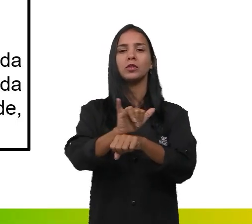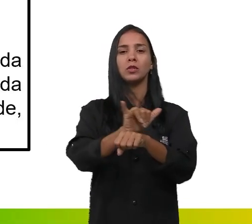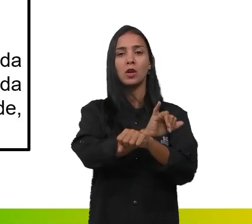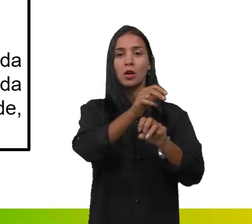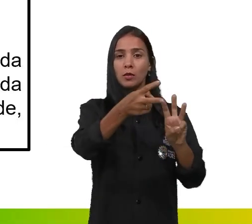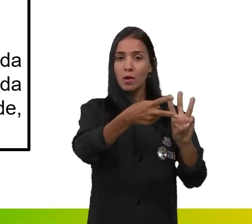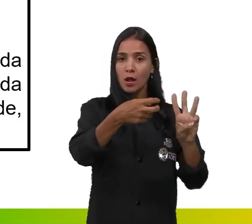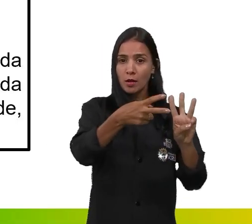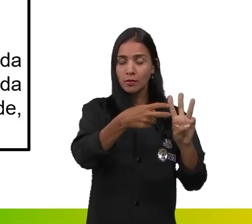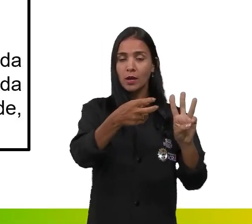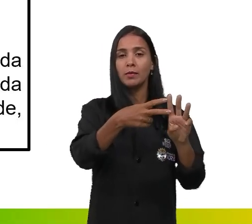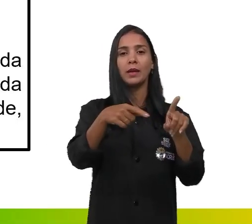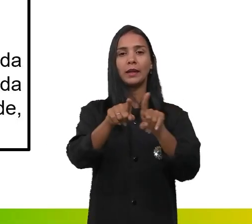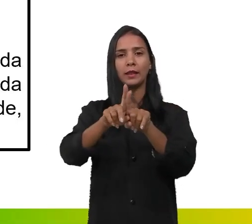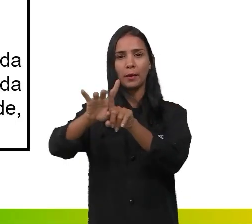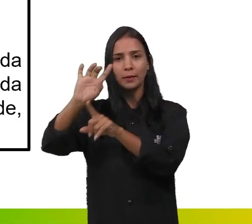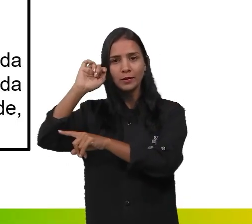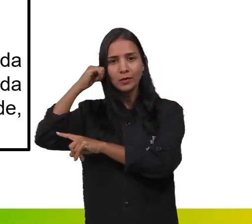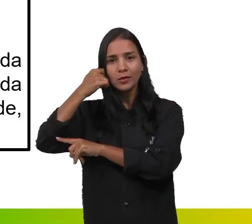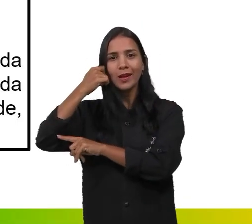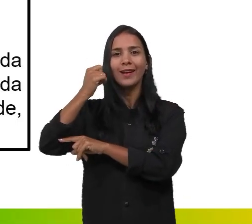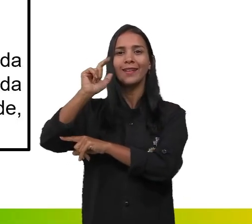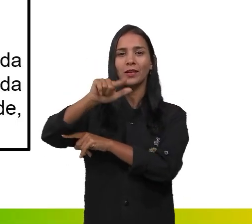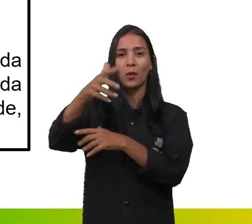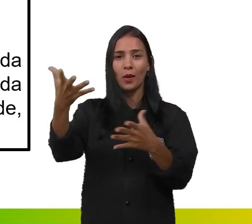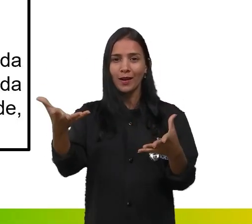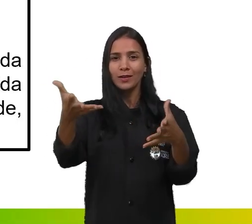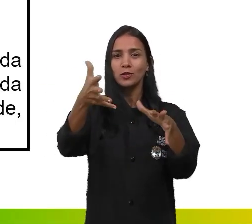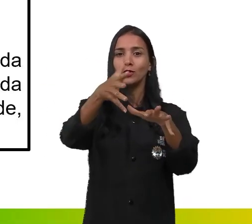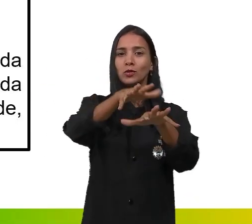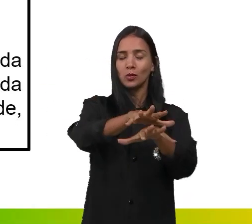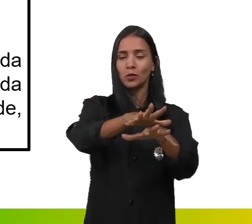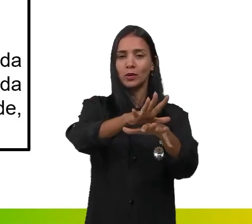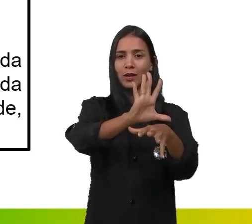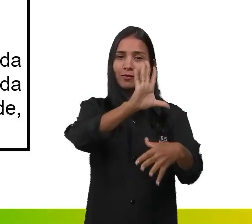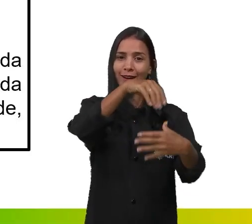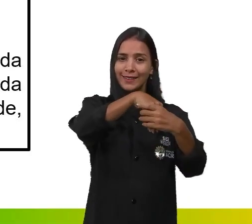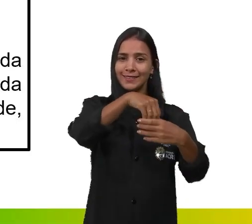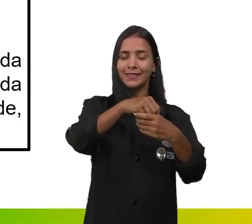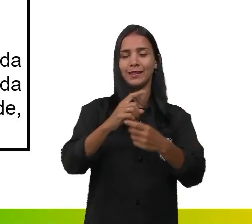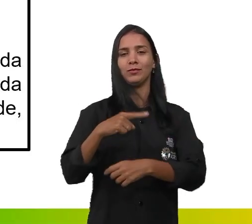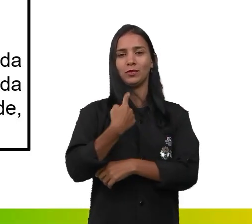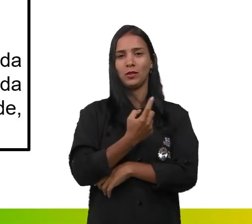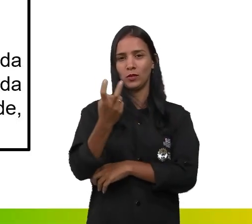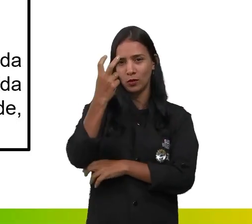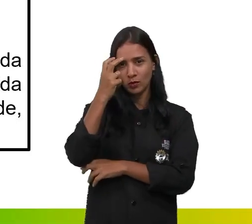pela cultura tradicional como componente da cultura como um todo.